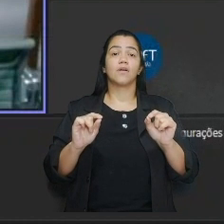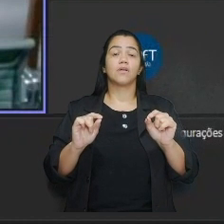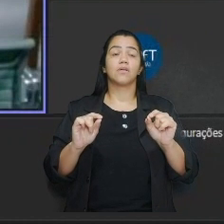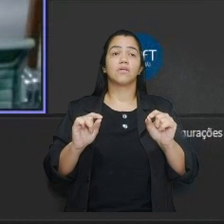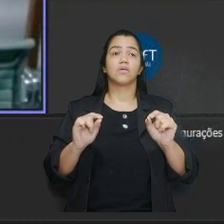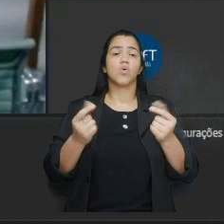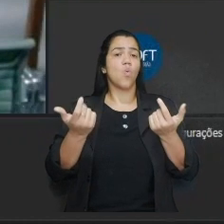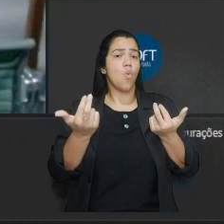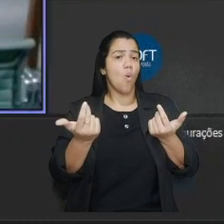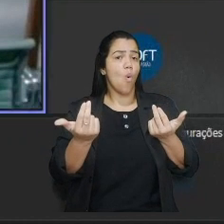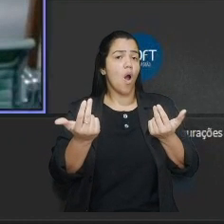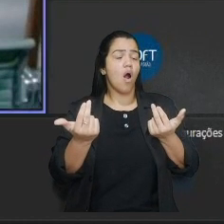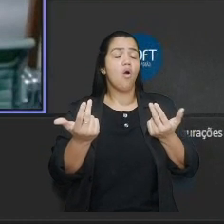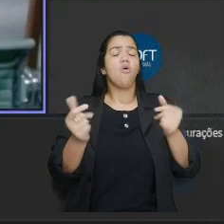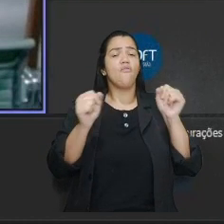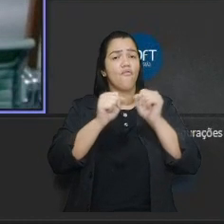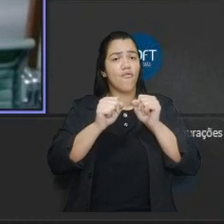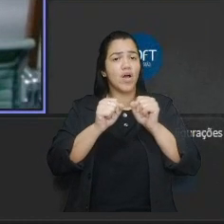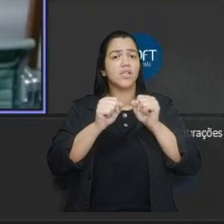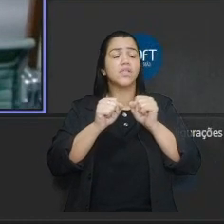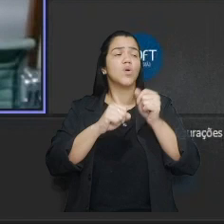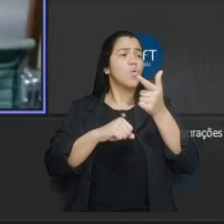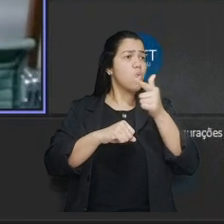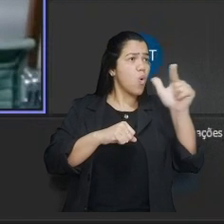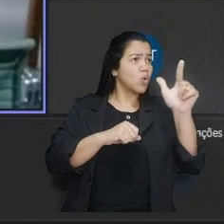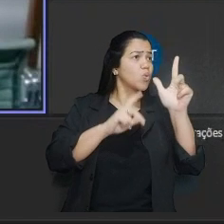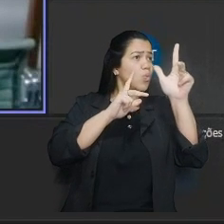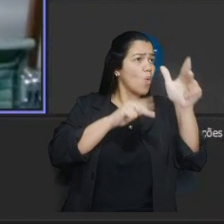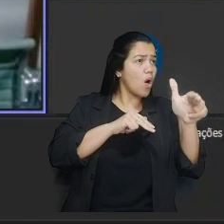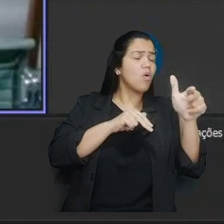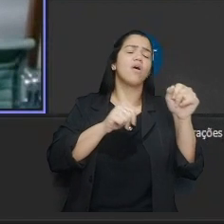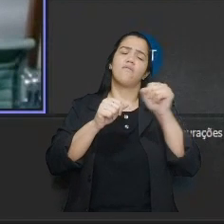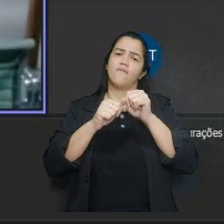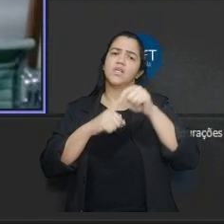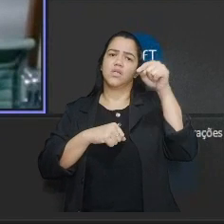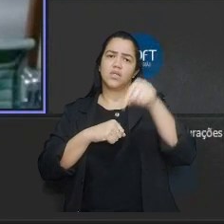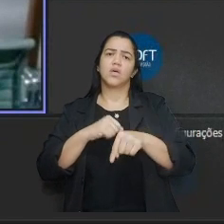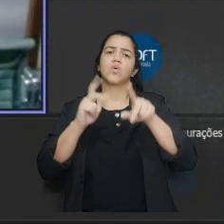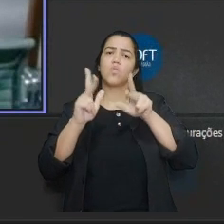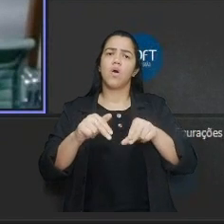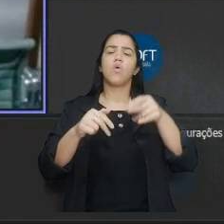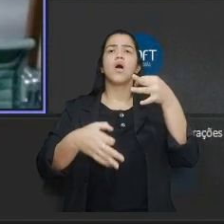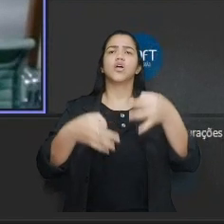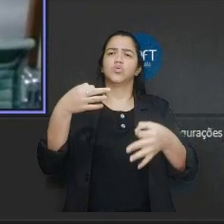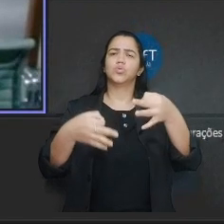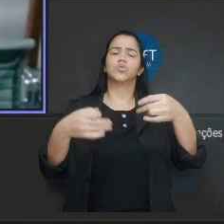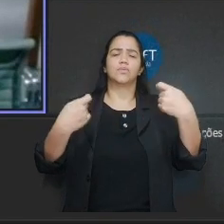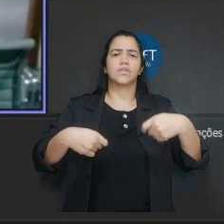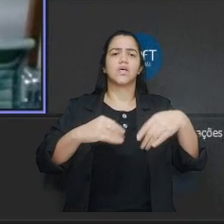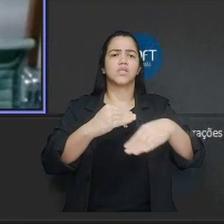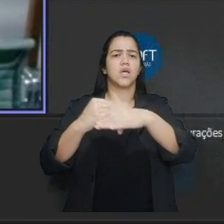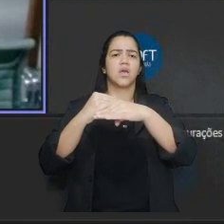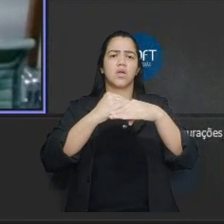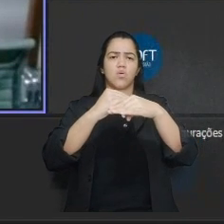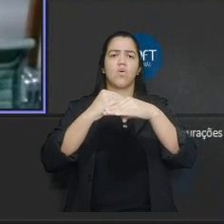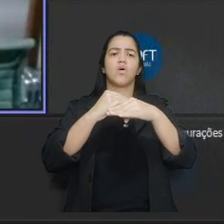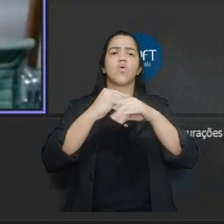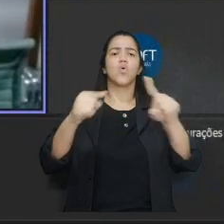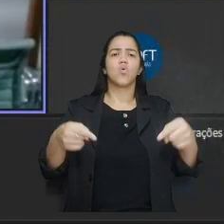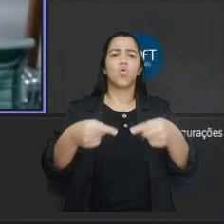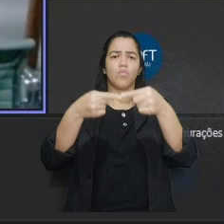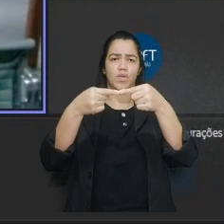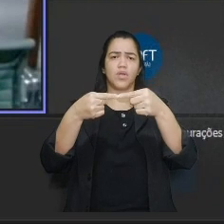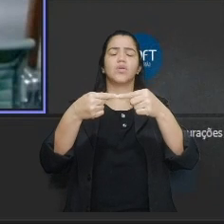Excelências que dê a mesma posição que foi dada ao outro, porque a justiça nós temos que